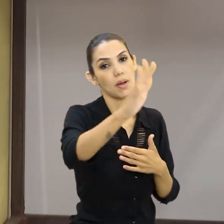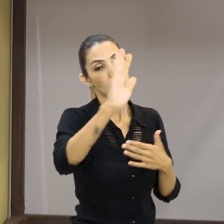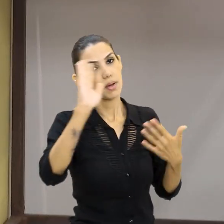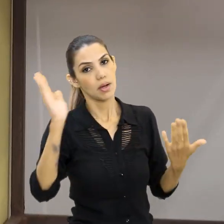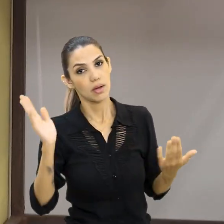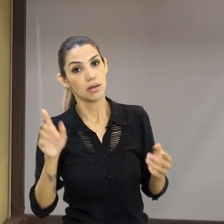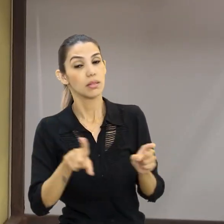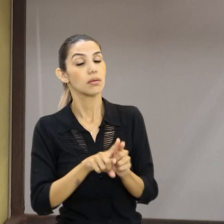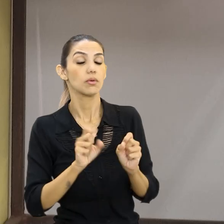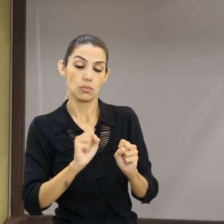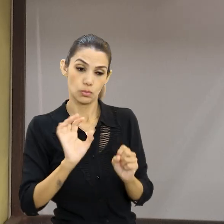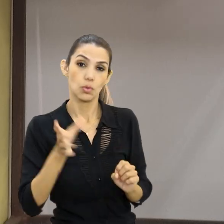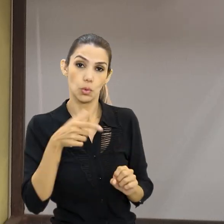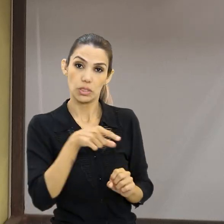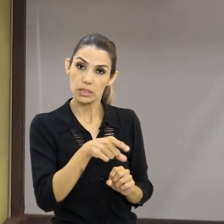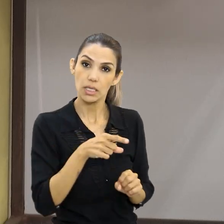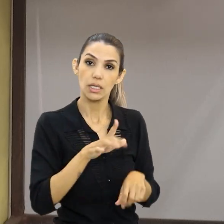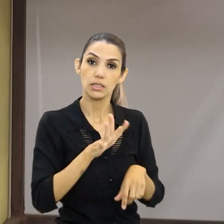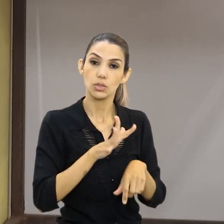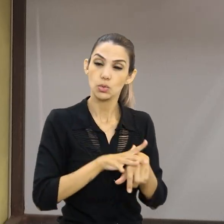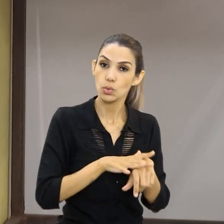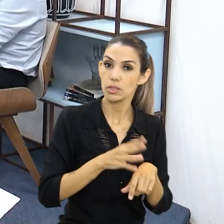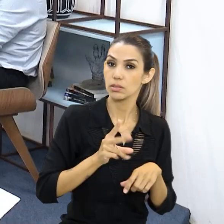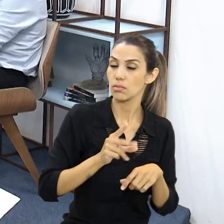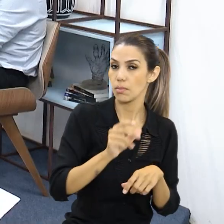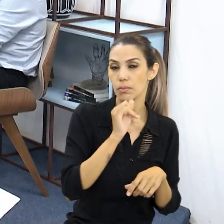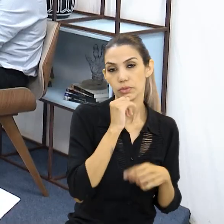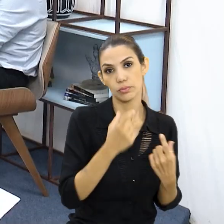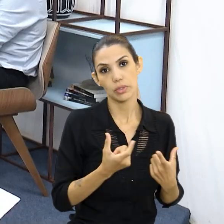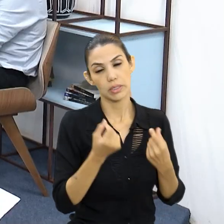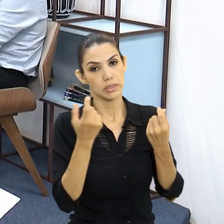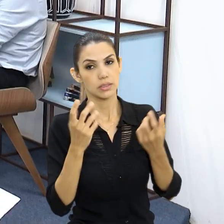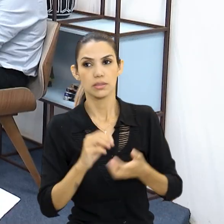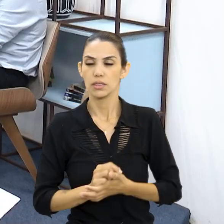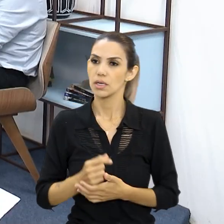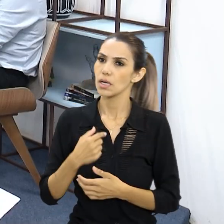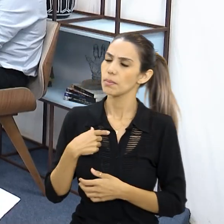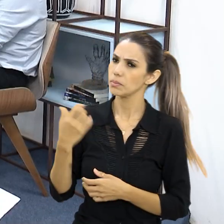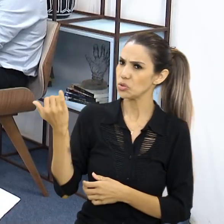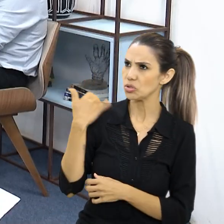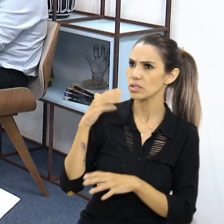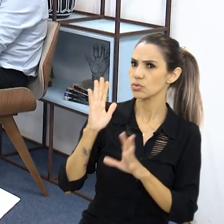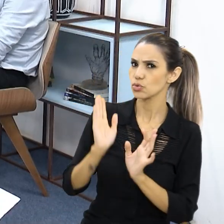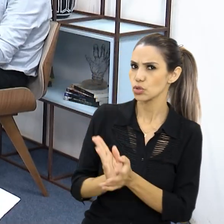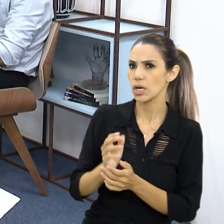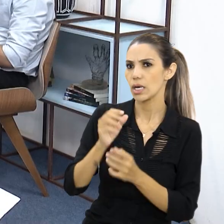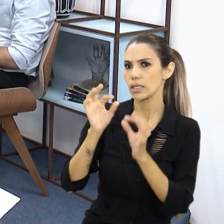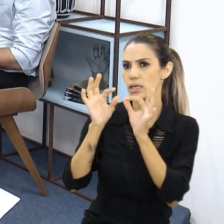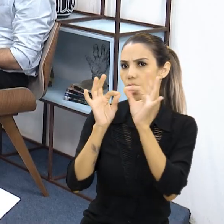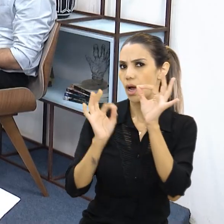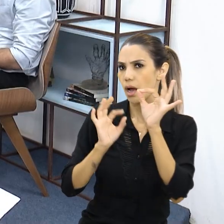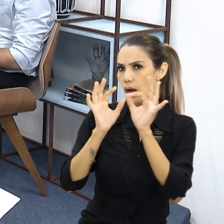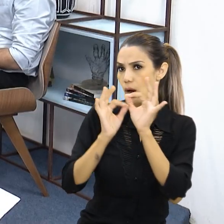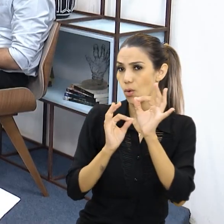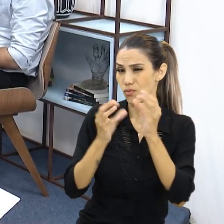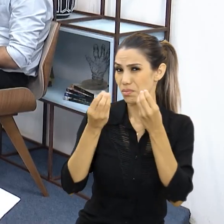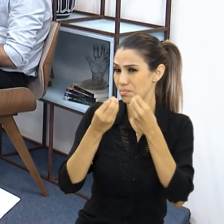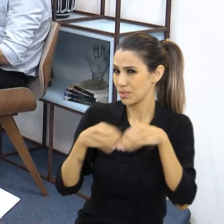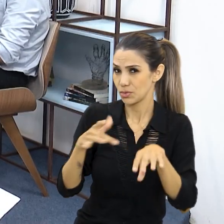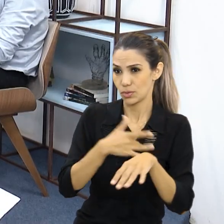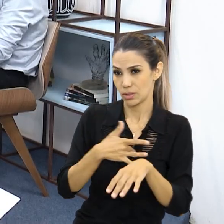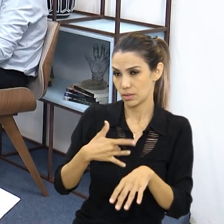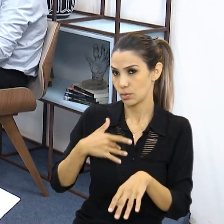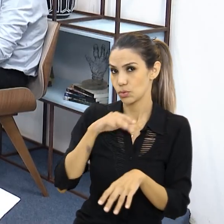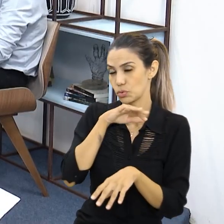câncer. Eu não sabia, por exemplo, que a uva é altamente maléfica para os animais. E a gente pensa assim, uma frutinha, algo